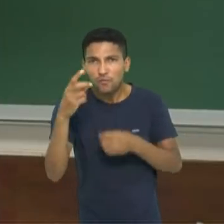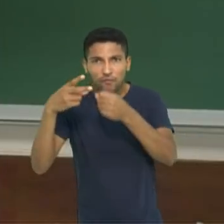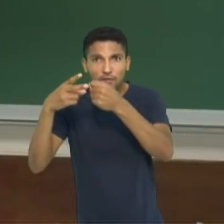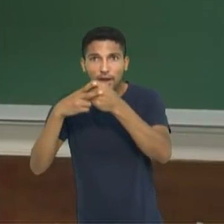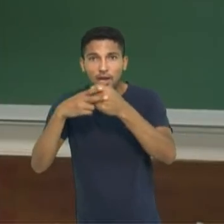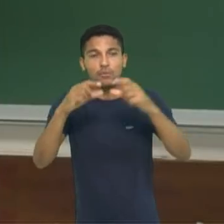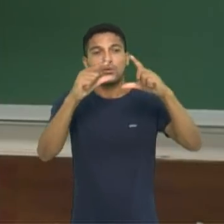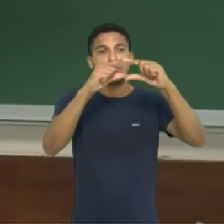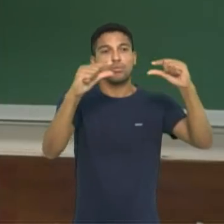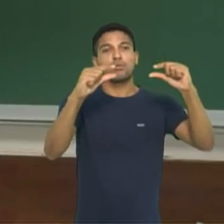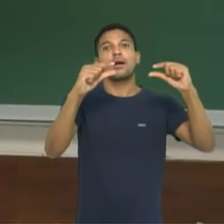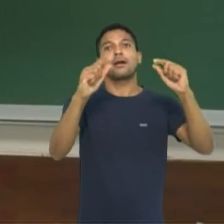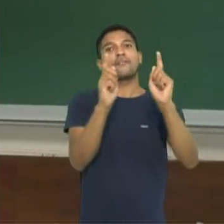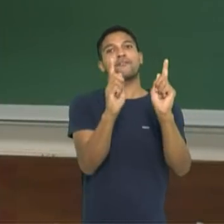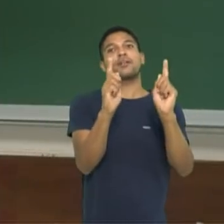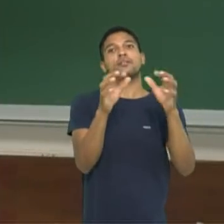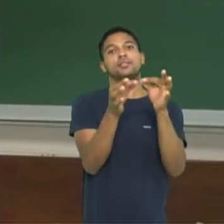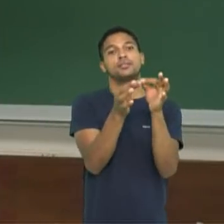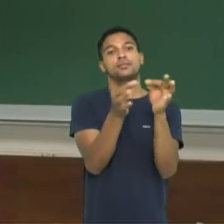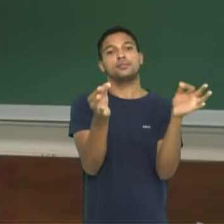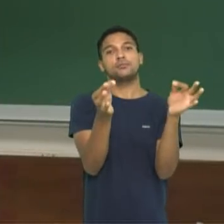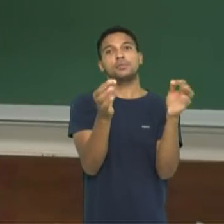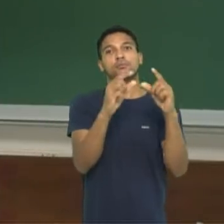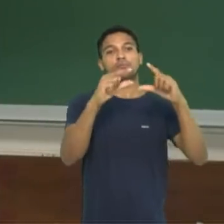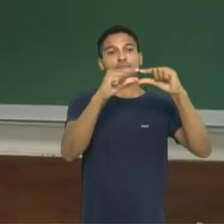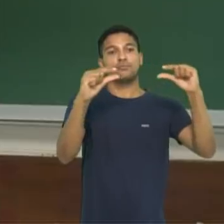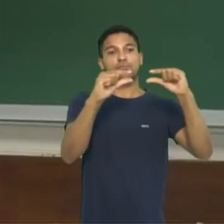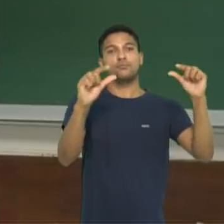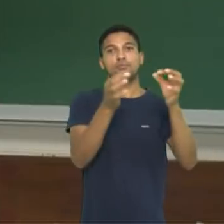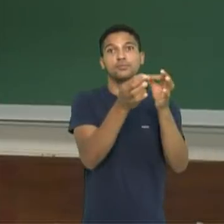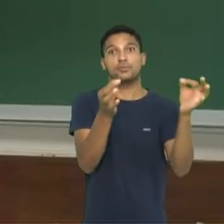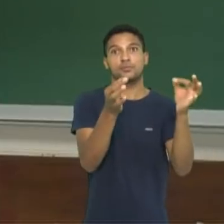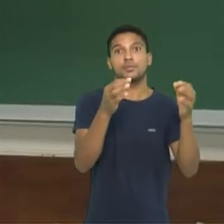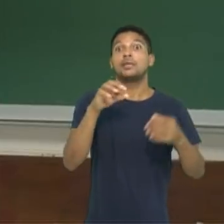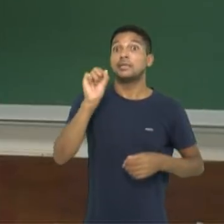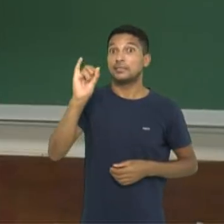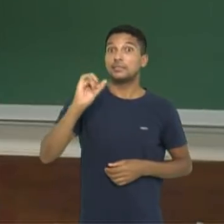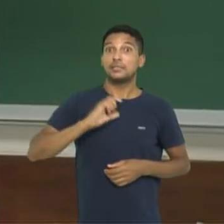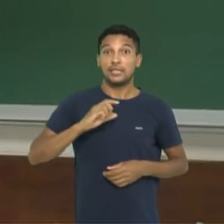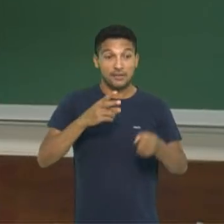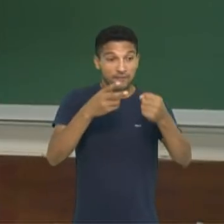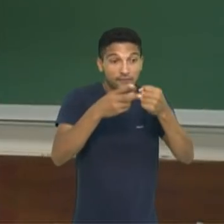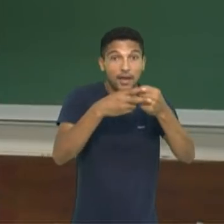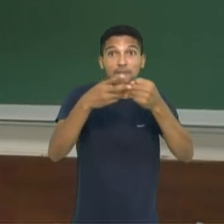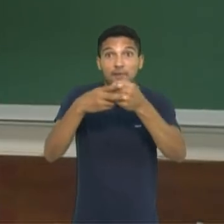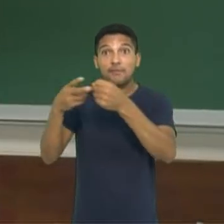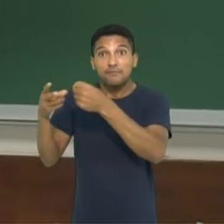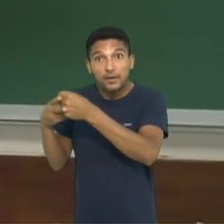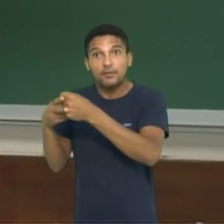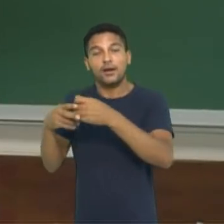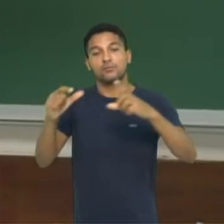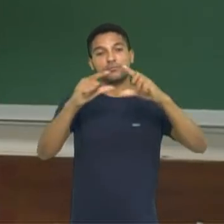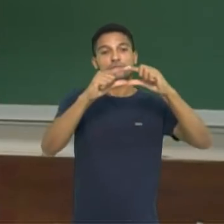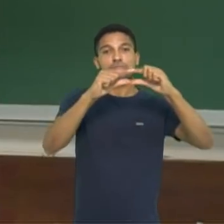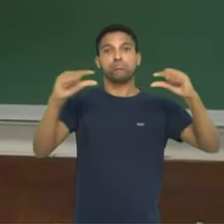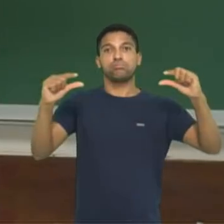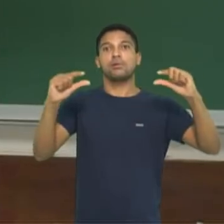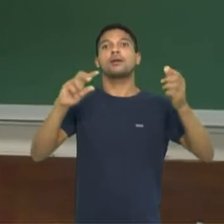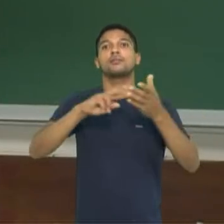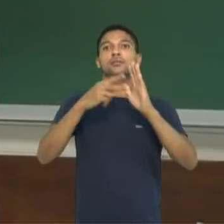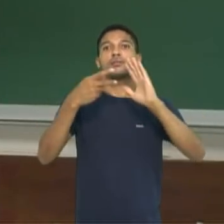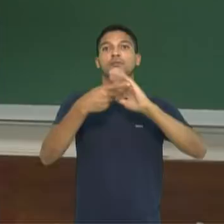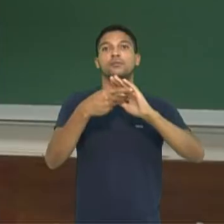um período simples. Se tiver mais de um verbo, a gente tem que é um período composto, certo? Locução verbal,